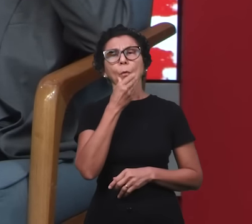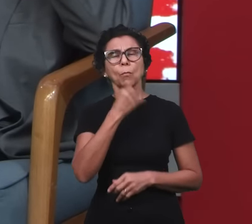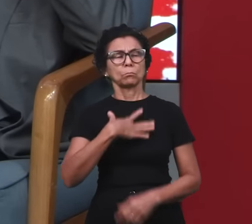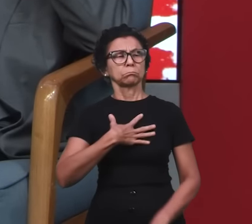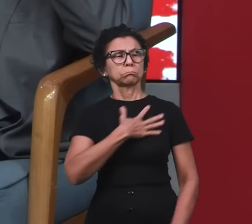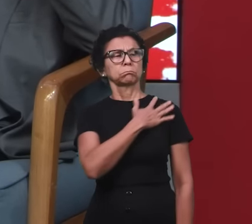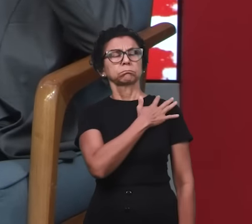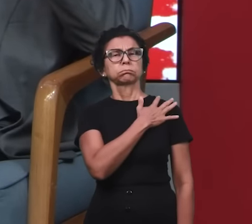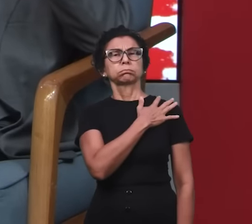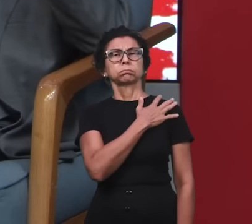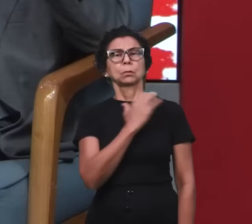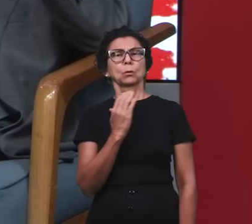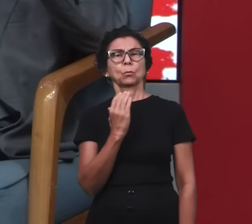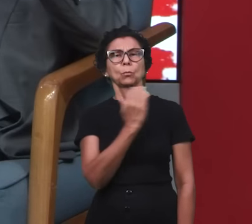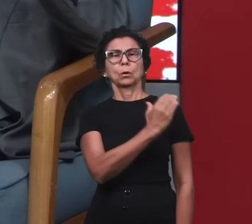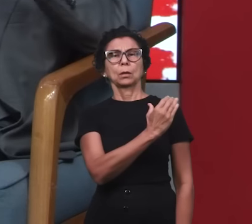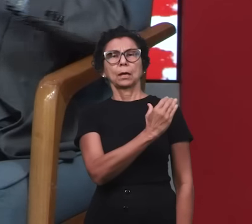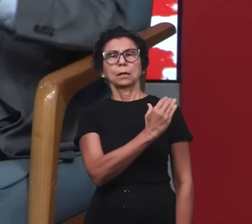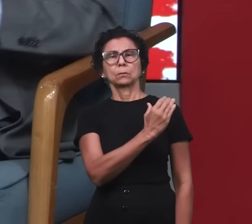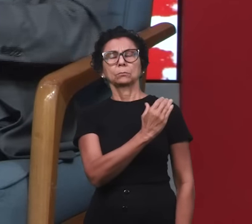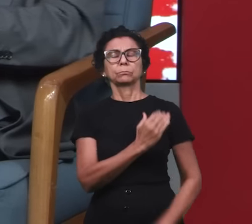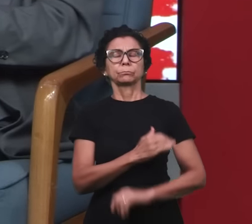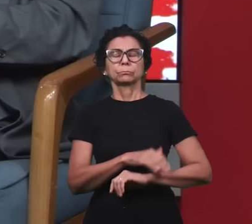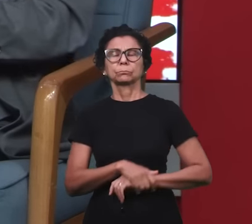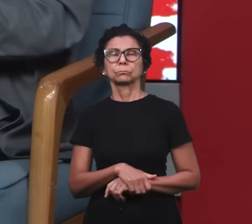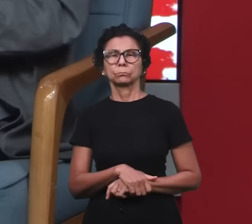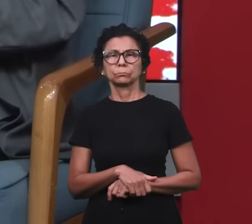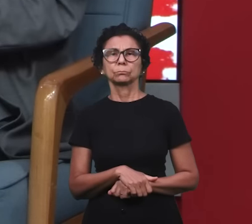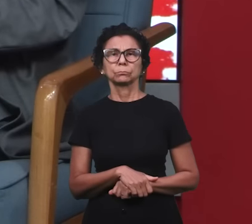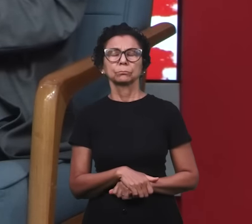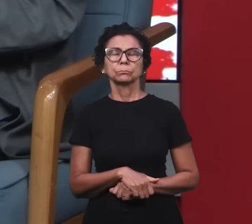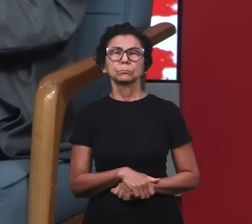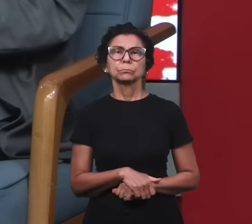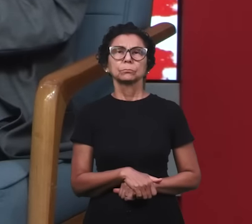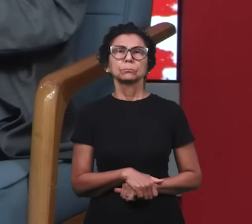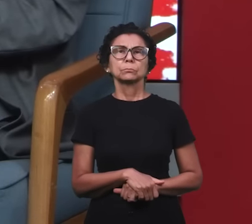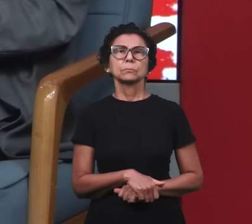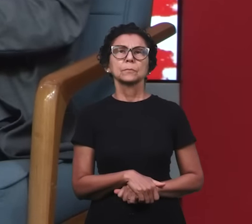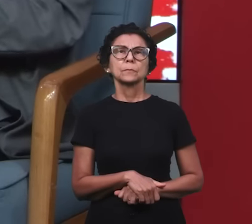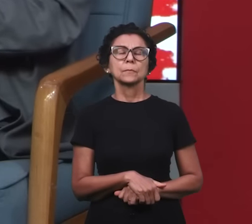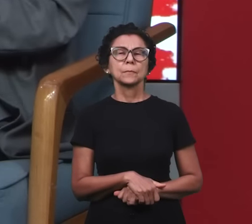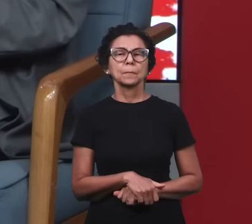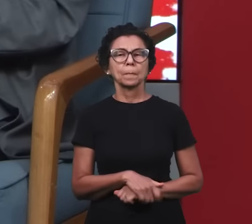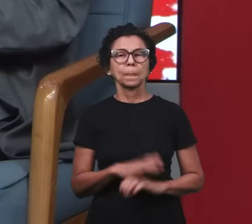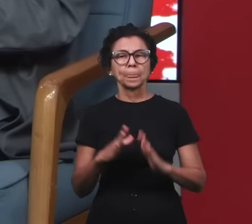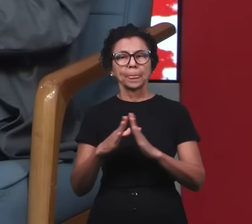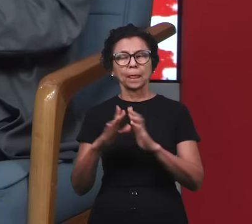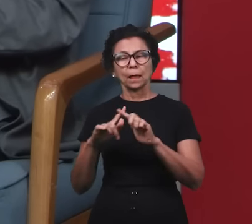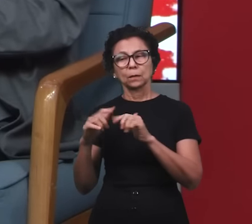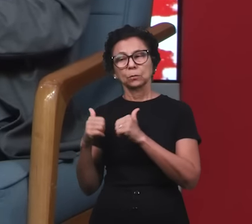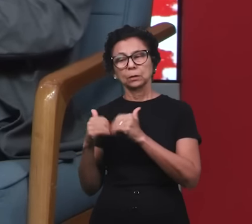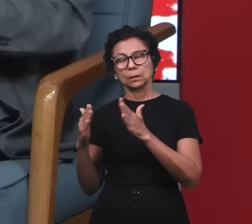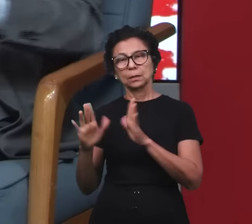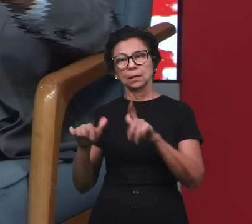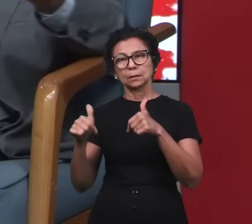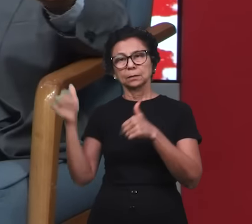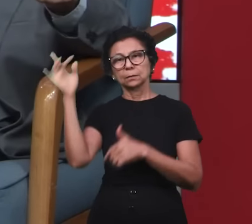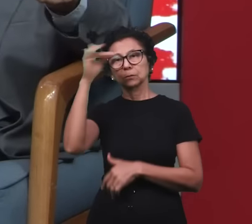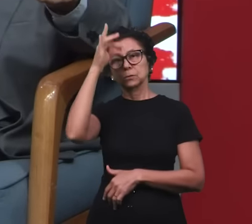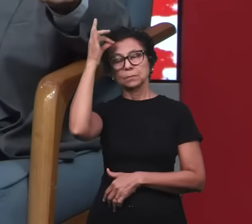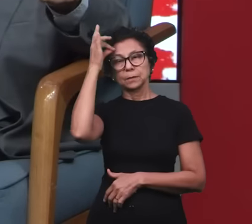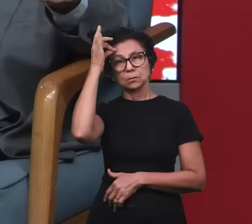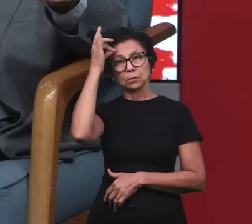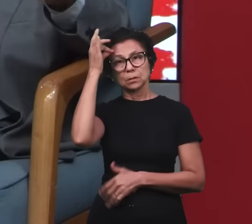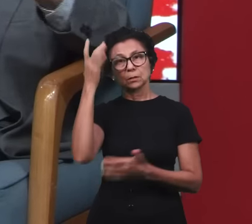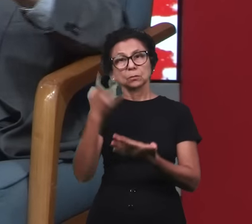romano. Vejam, então o início da igreja é uma operação do Espírito Santo que é